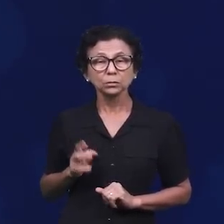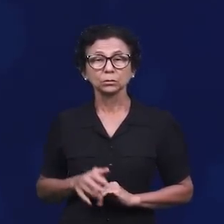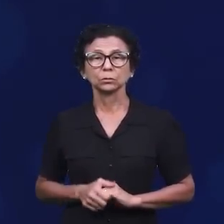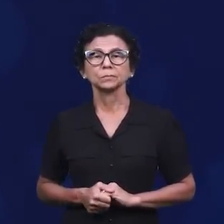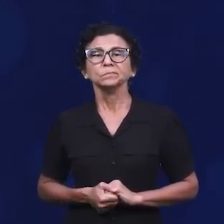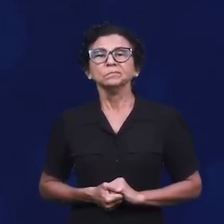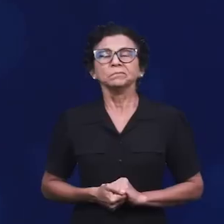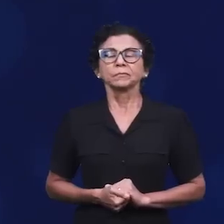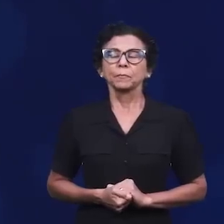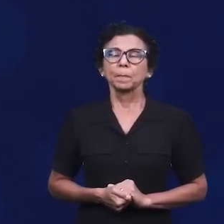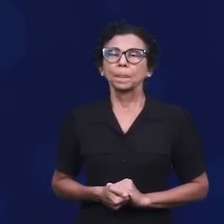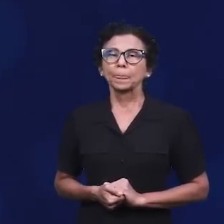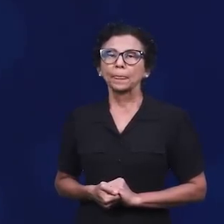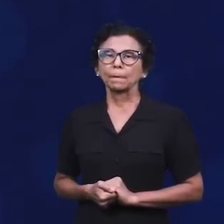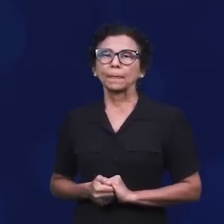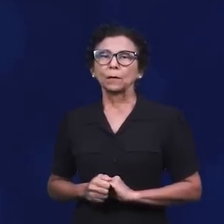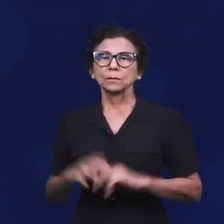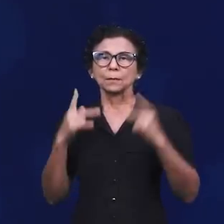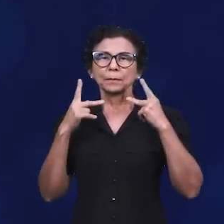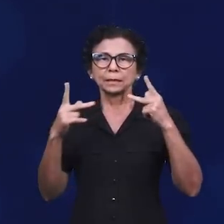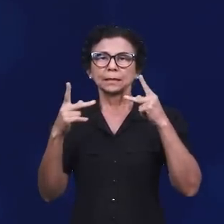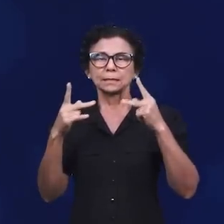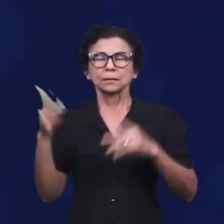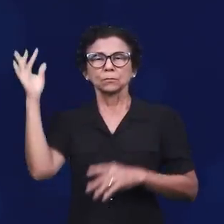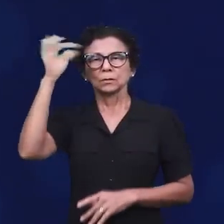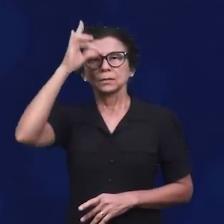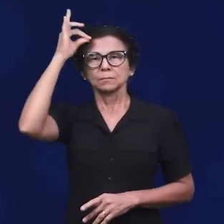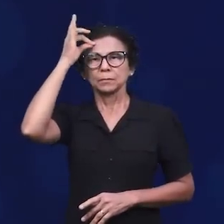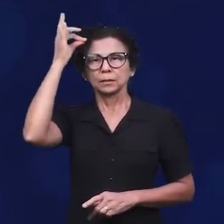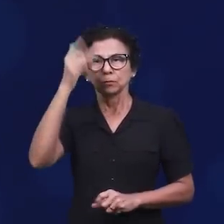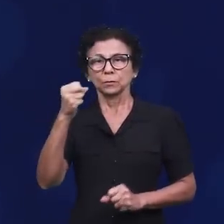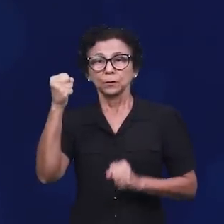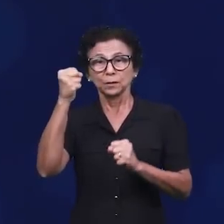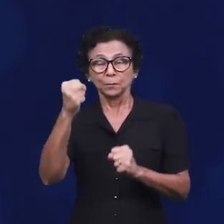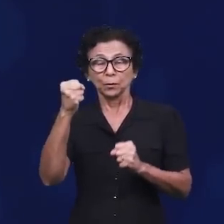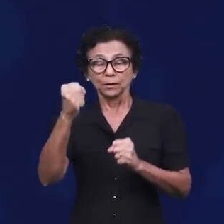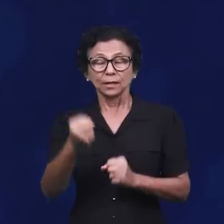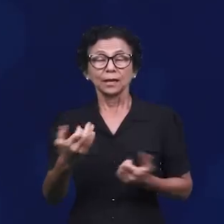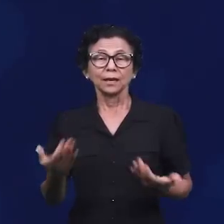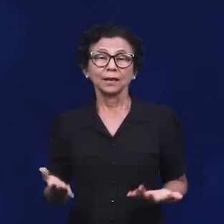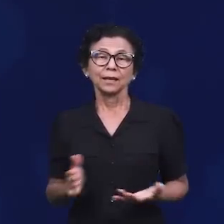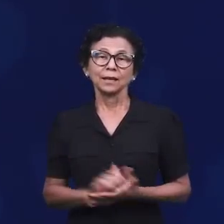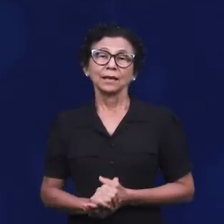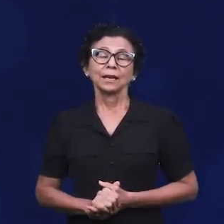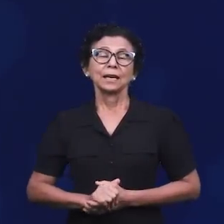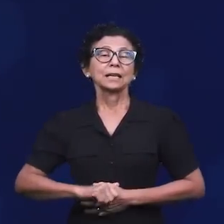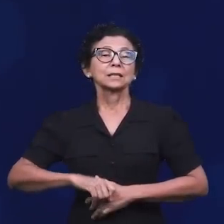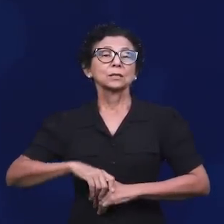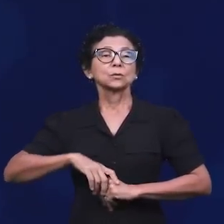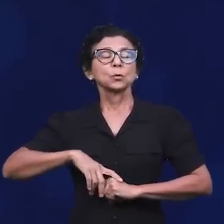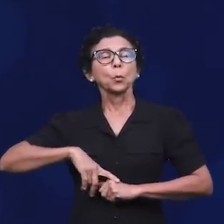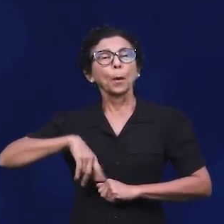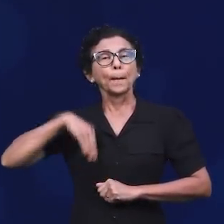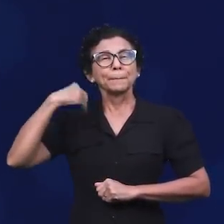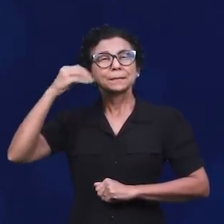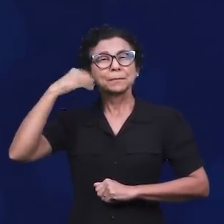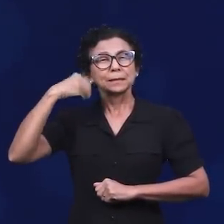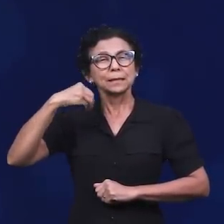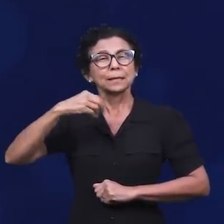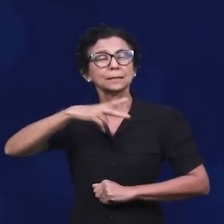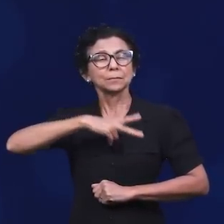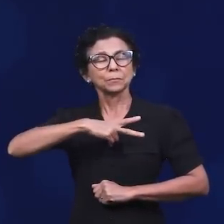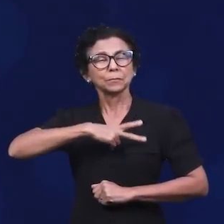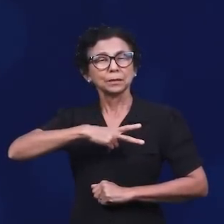demonstração de espírito de poder, estava ligada à sua própria vida, à sua instrumentalidade, à sua entrega a um Deus vivo e verdadeiro